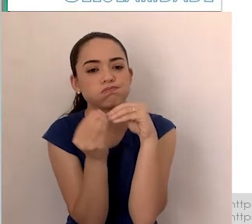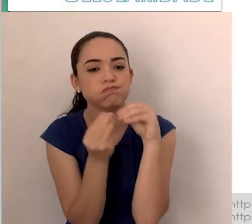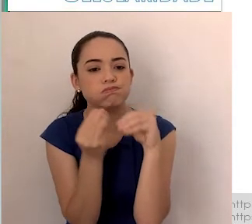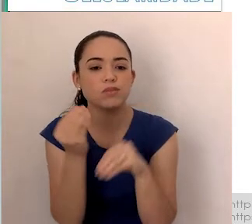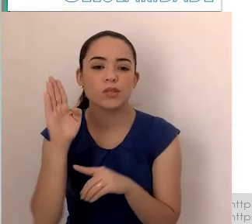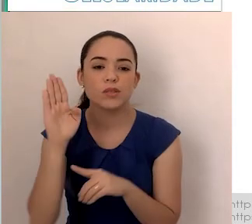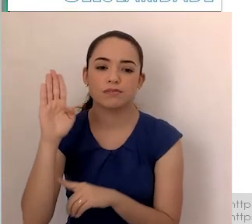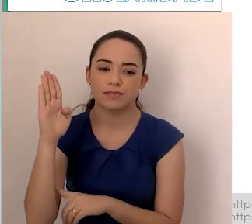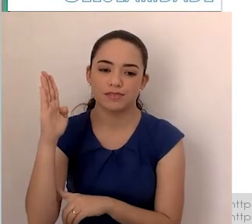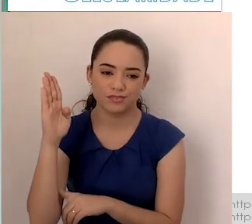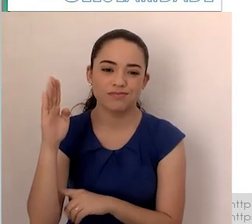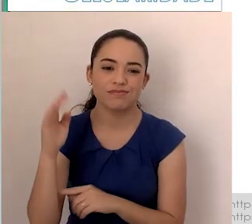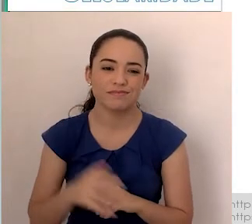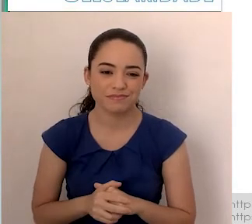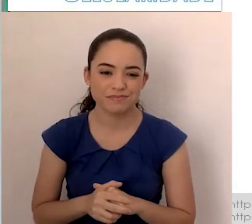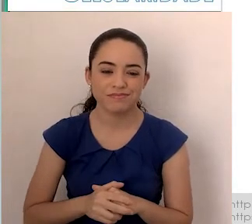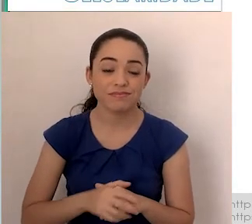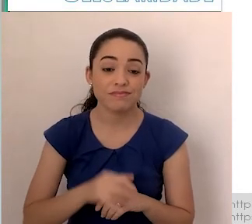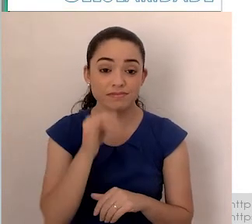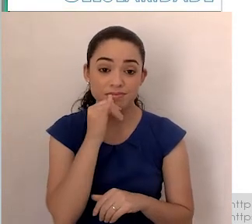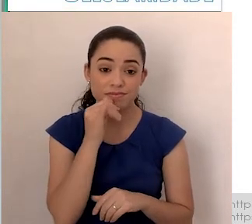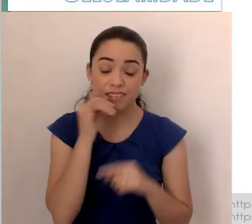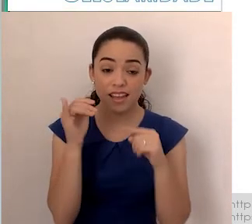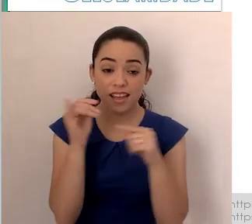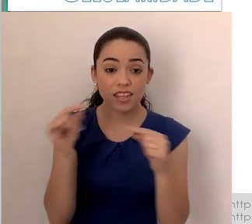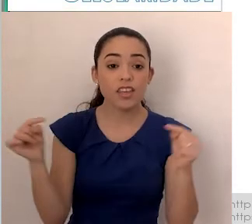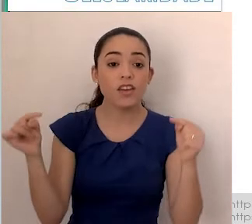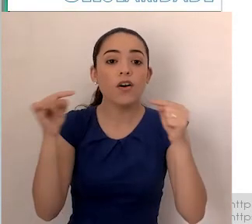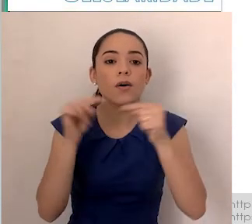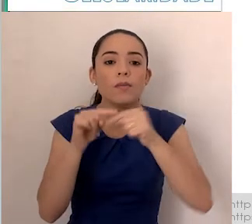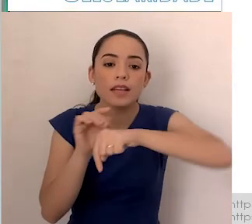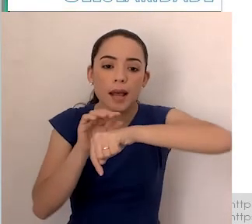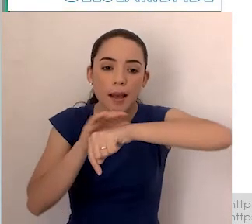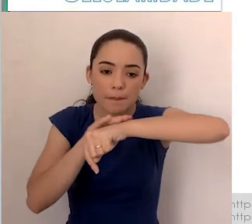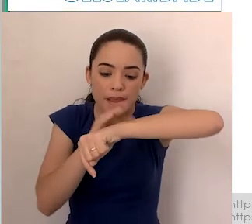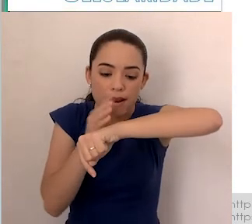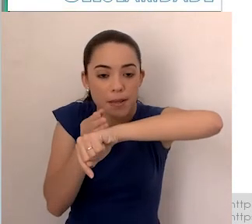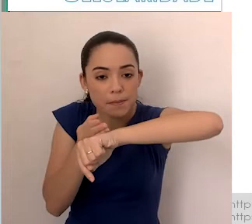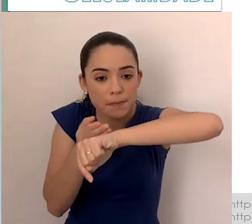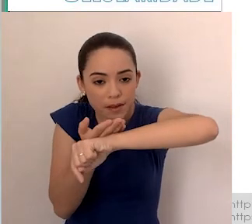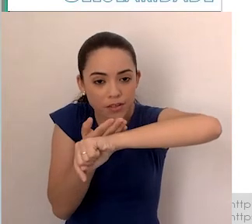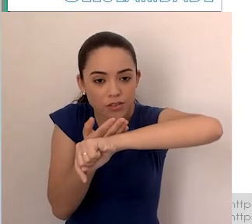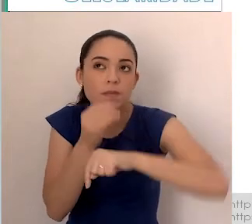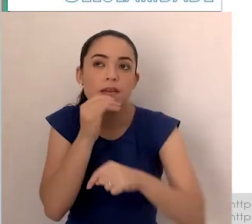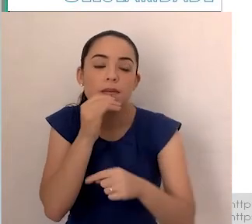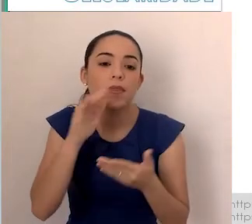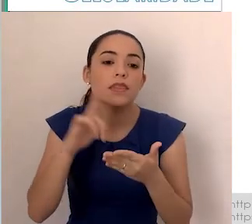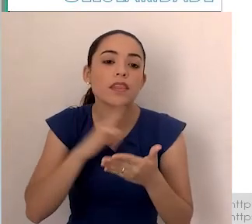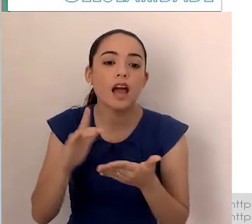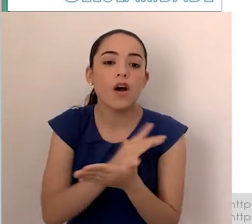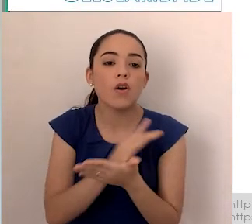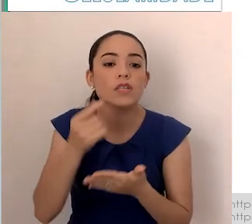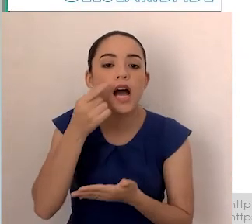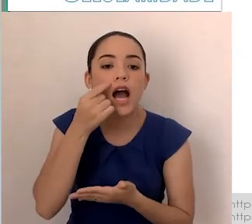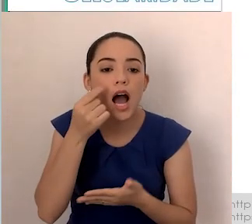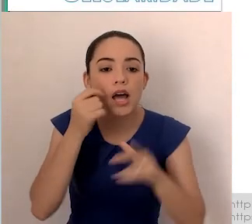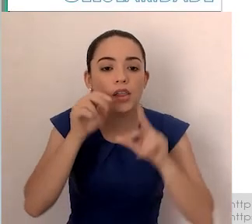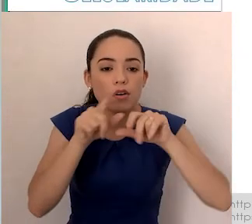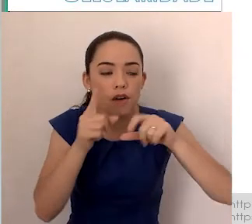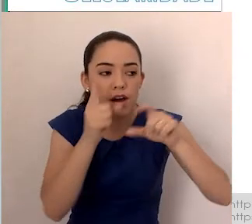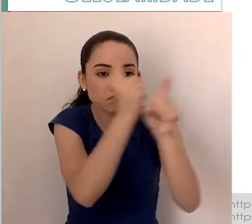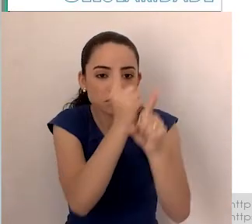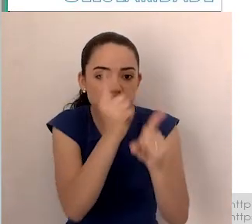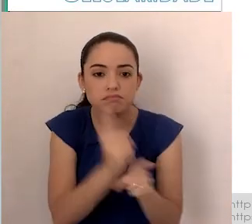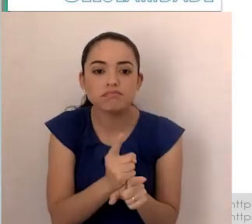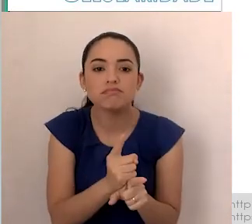ambiental. Os adipócitos beges são mais abundantes no tecido adiposo branco inguinal, que é um importante depósito